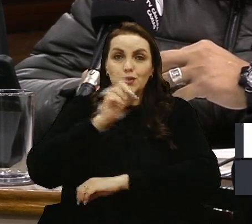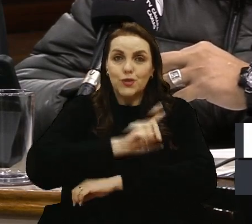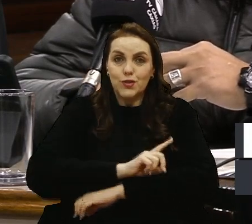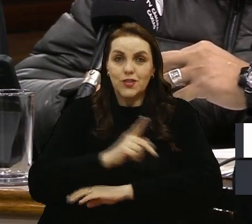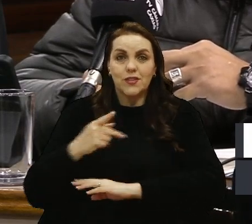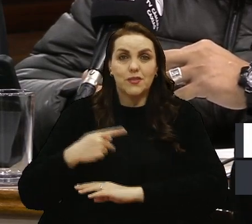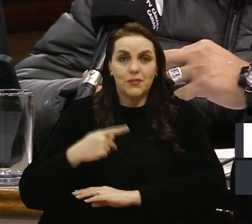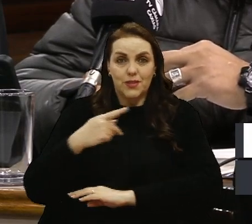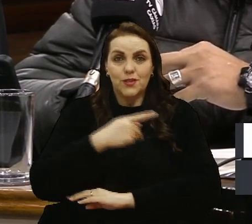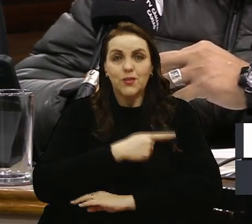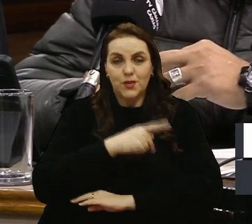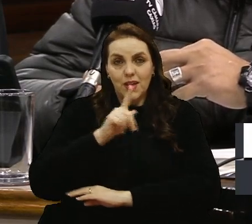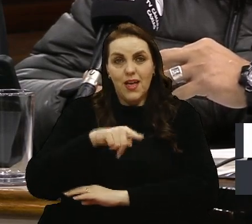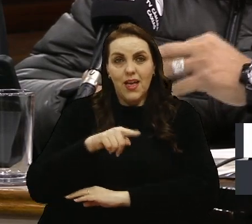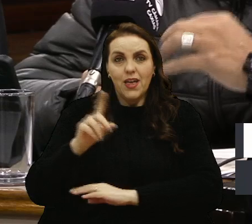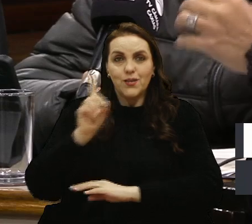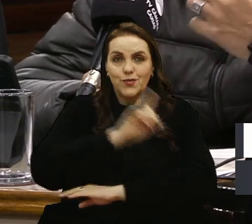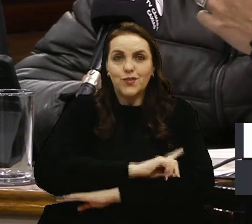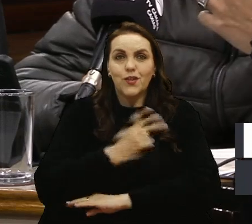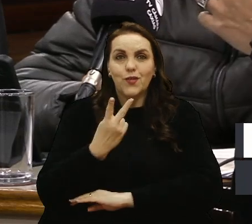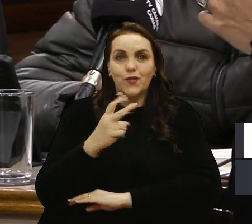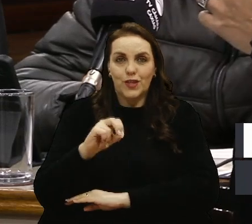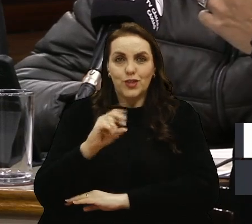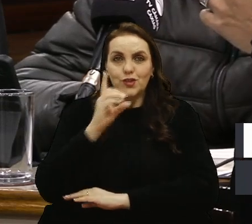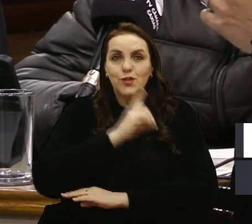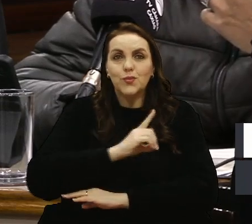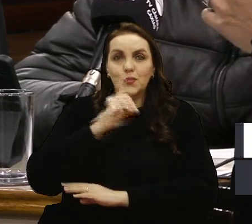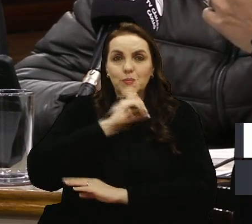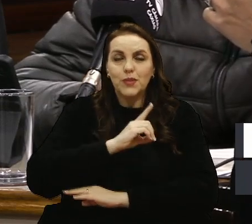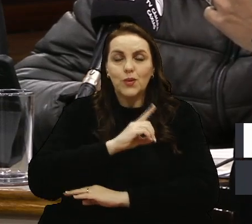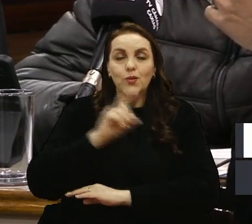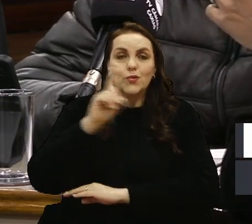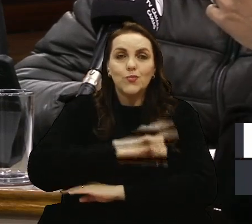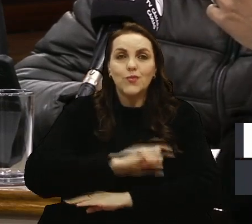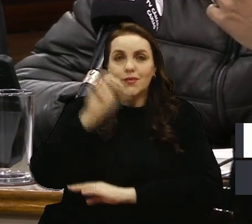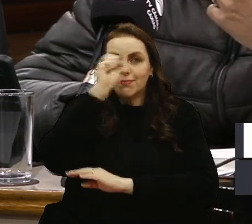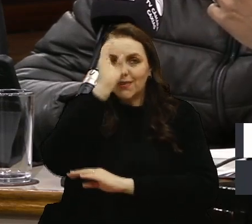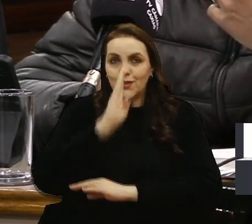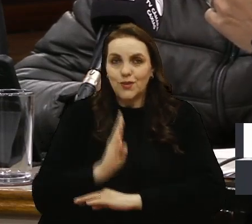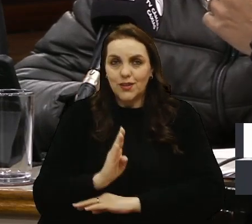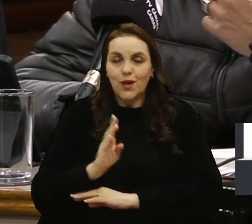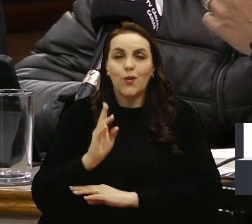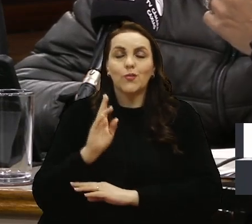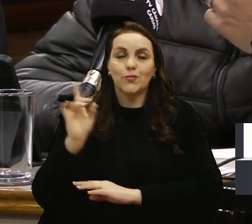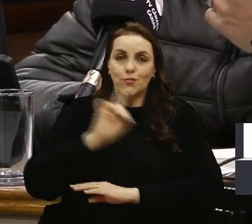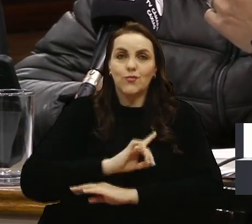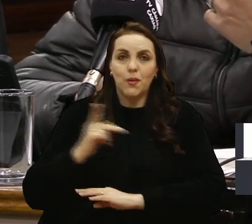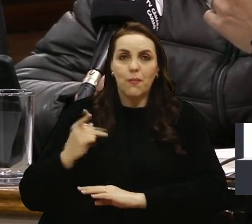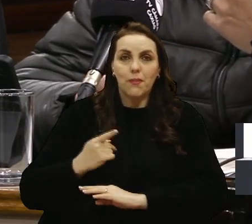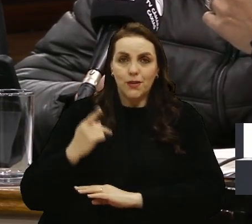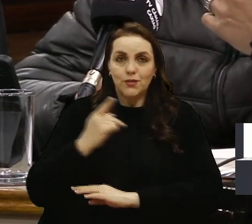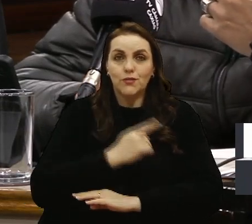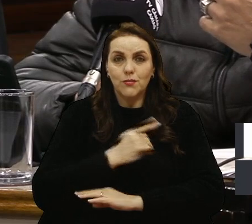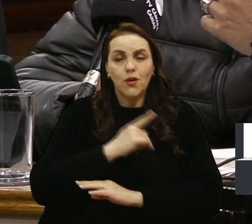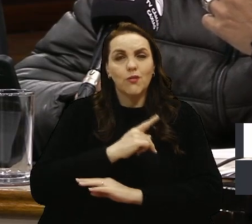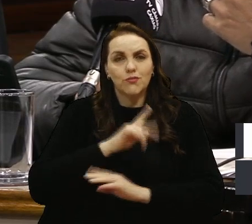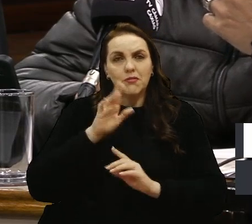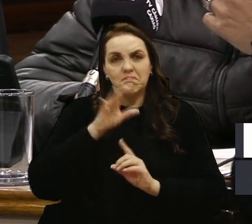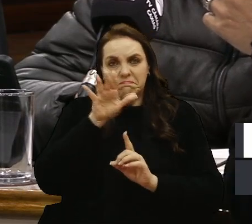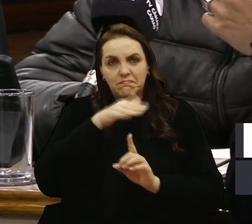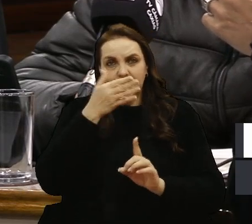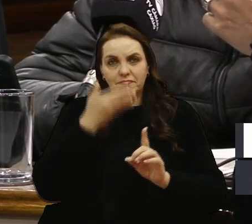que foi agora no dia 20, né, domingo, Dia Nacional do Dia do Pastor, esse dia tão honrado, né, uma data